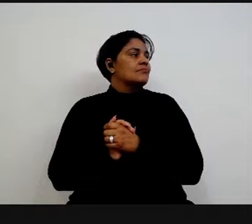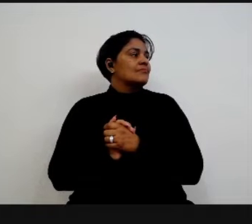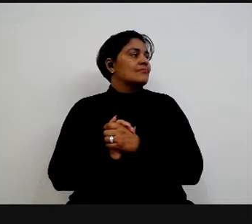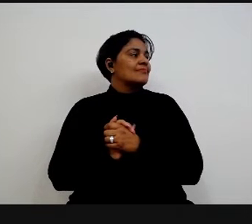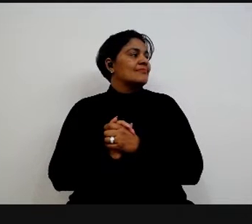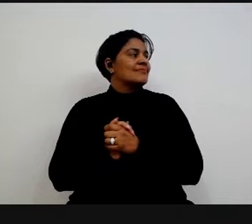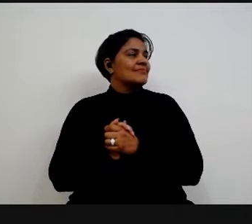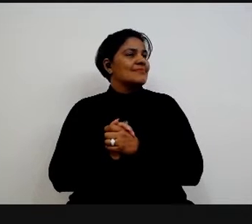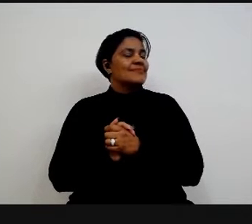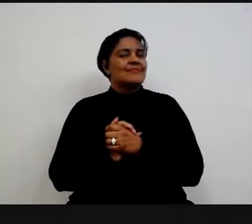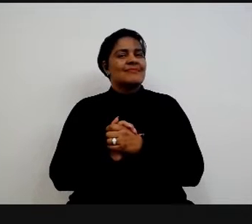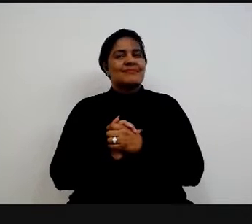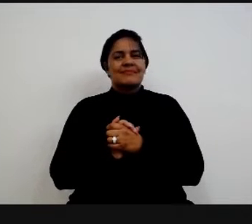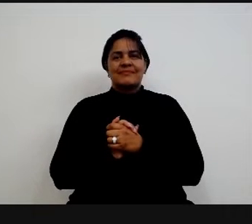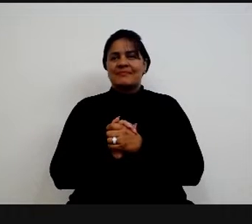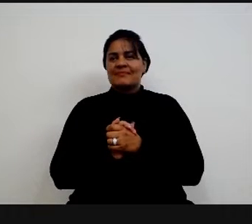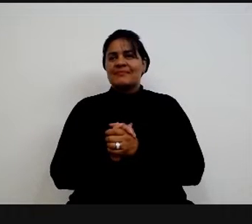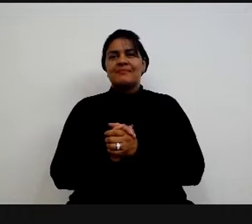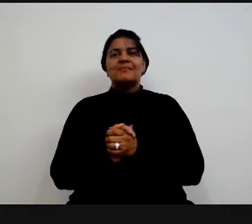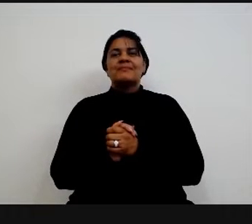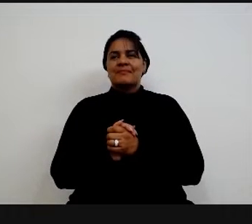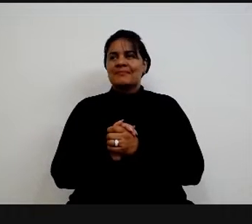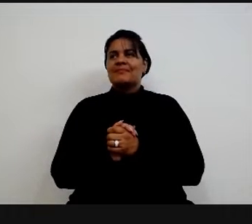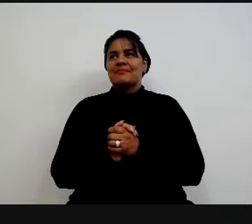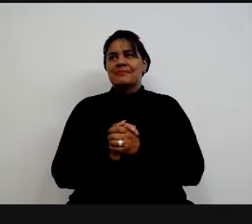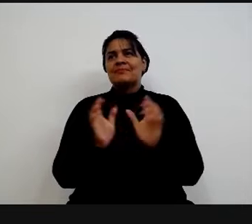Eu poderia começar. Pronto, por favor.